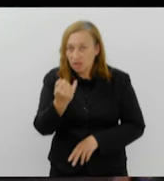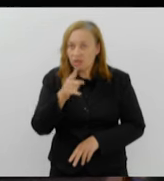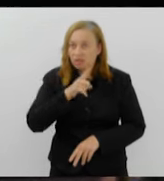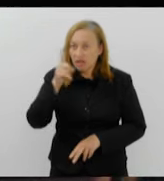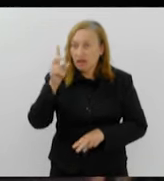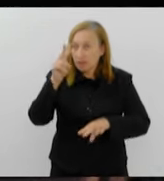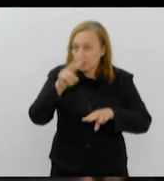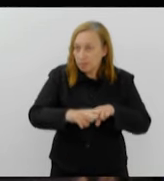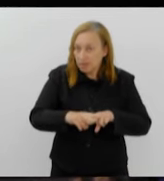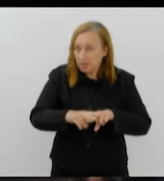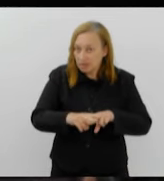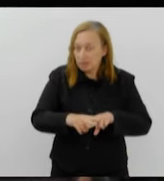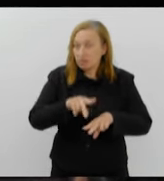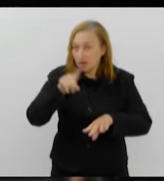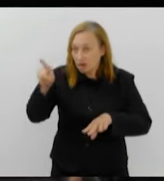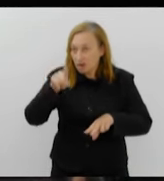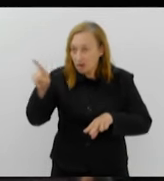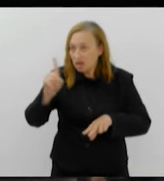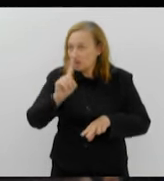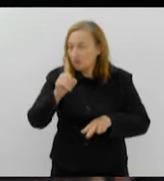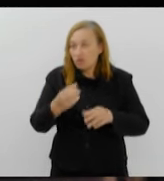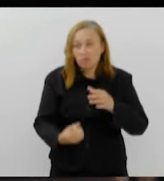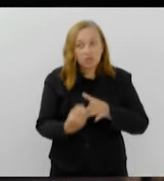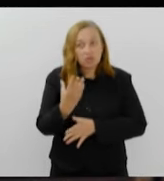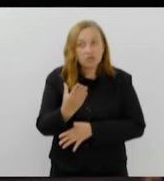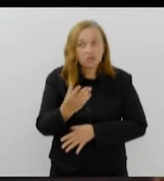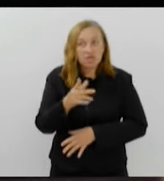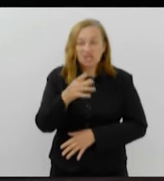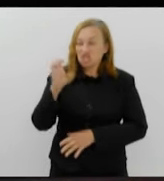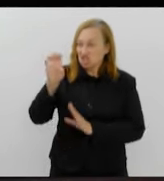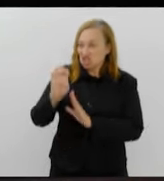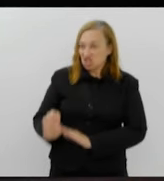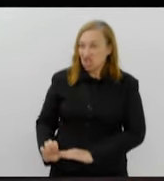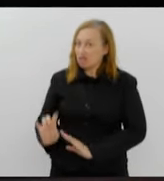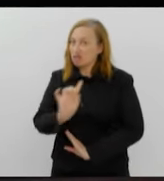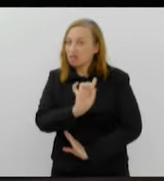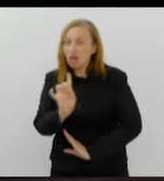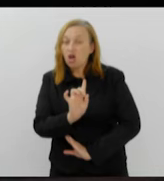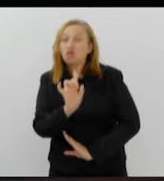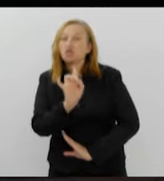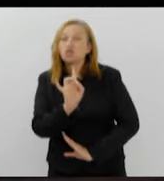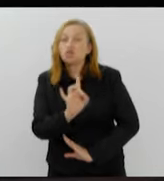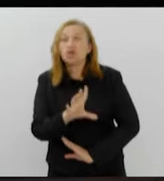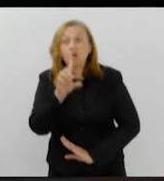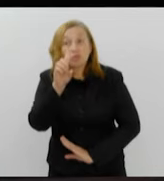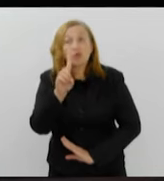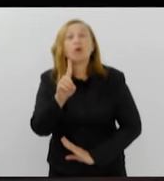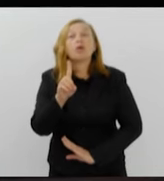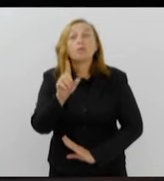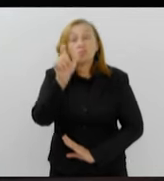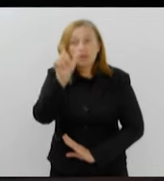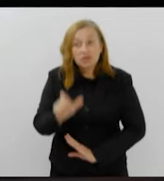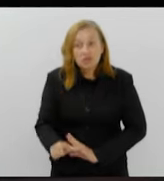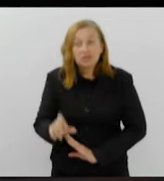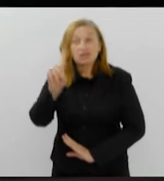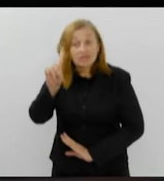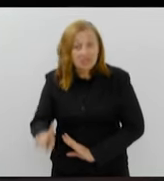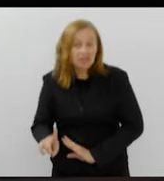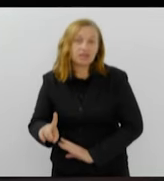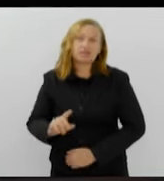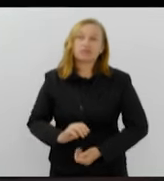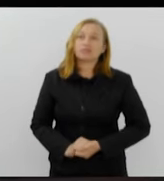presos na papuda não foram produzidas por ninguém de esquerda foram produzidas por pessoas de extrema